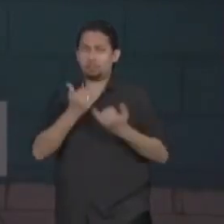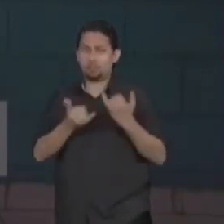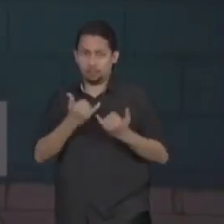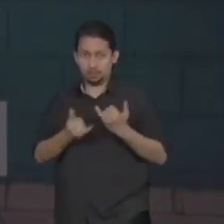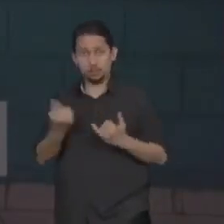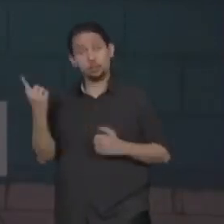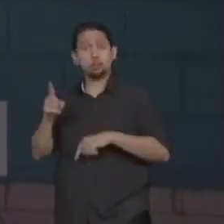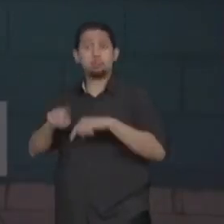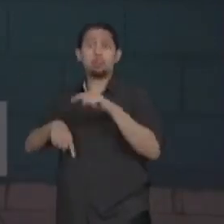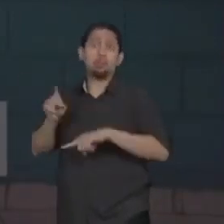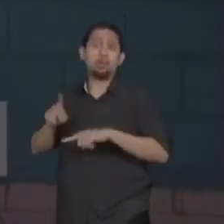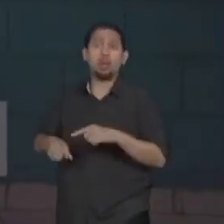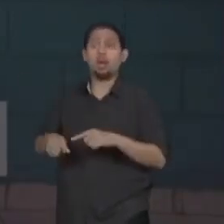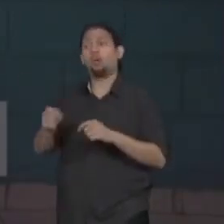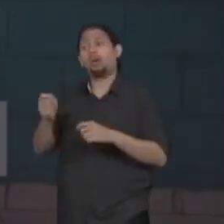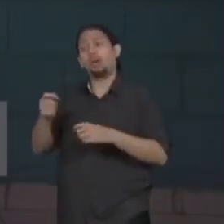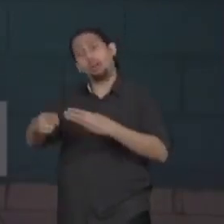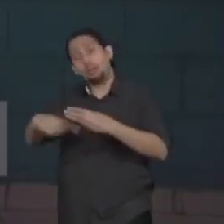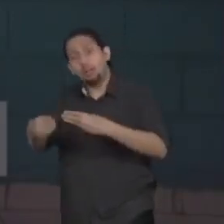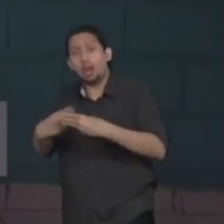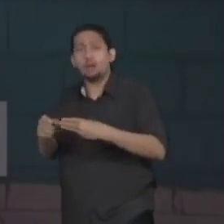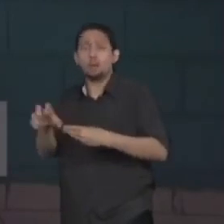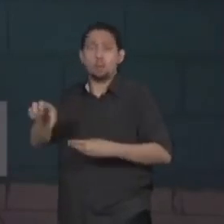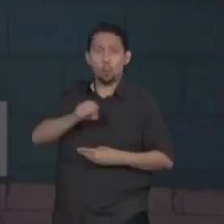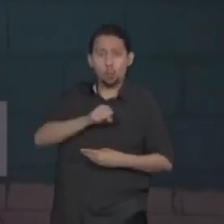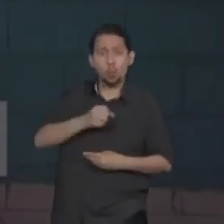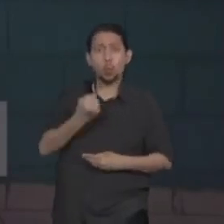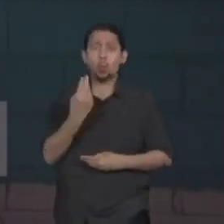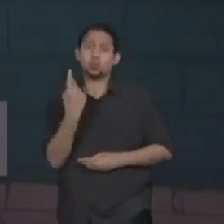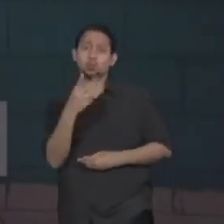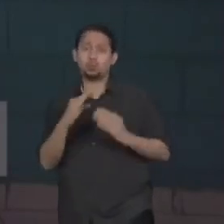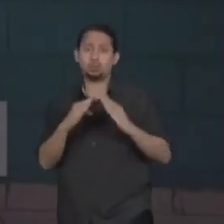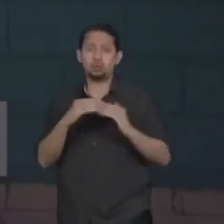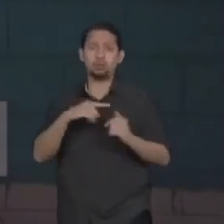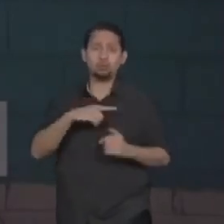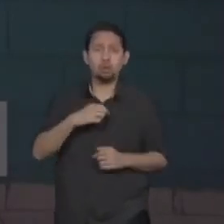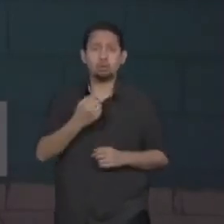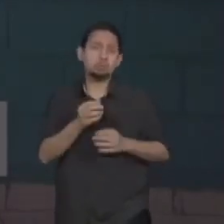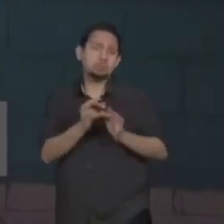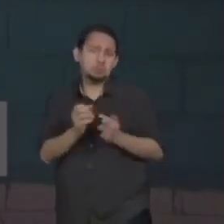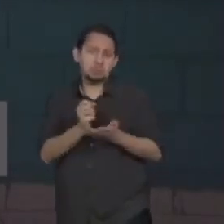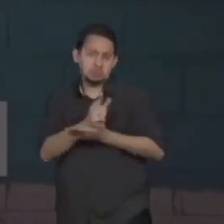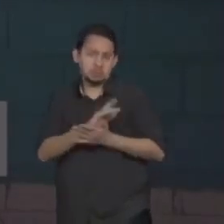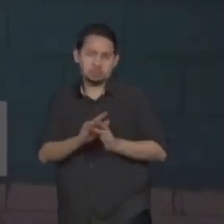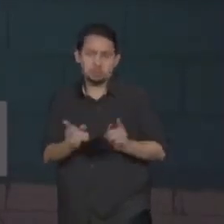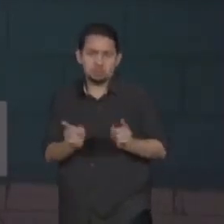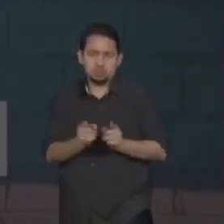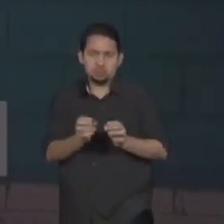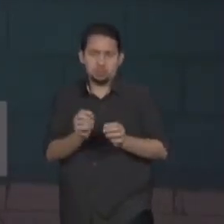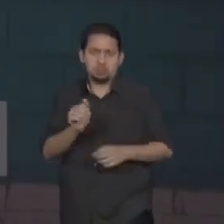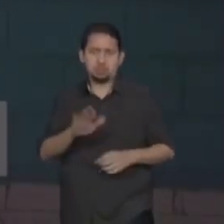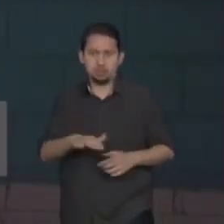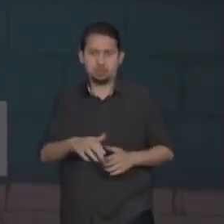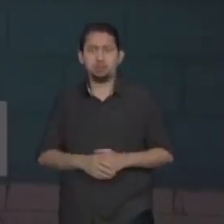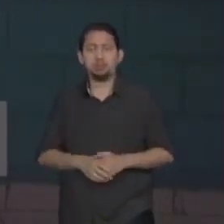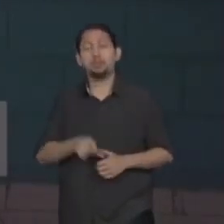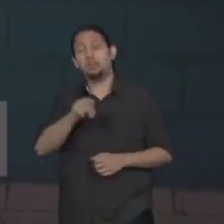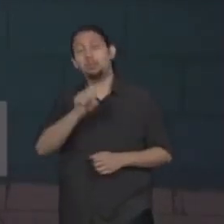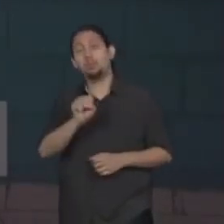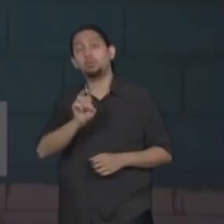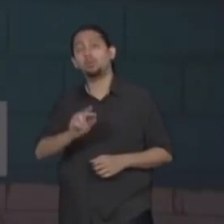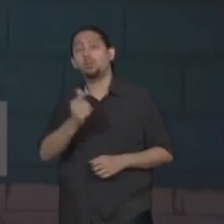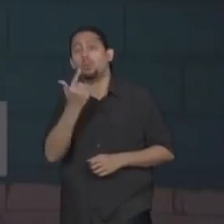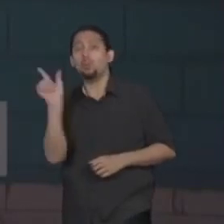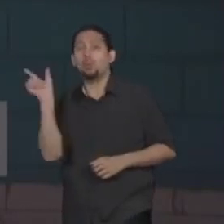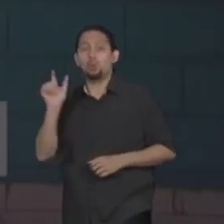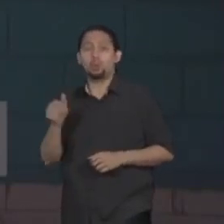materiais recicláveis e alguns materiais que você pode ter aí na sua casa ou vai ter que adquirir. Uma outra opção que você pode usar é também